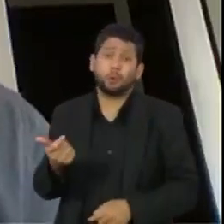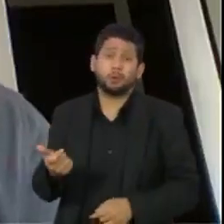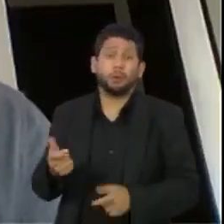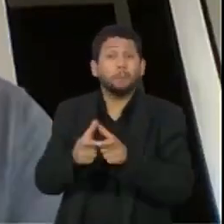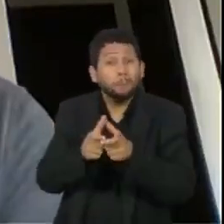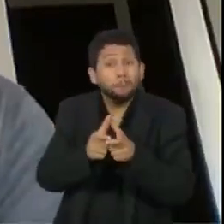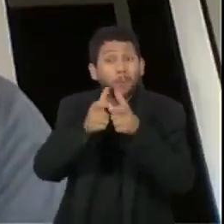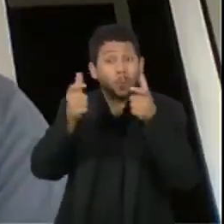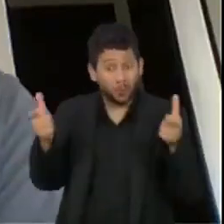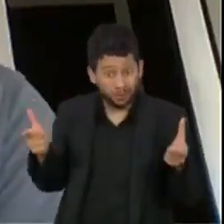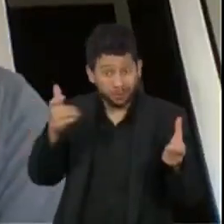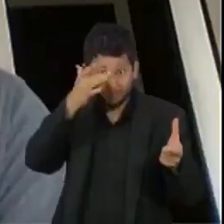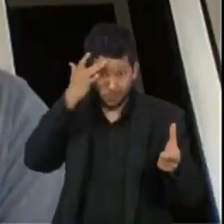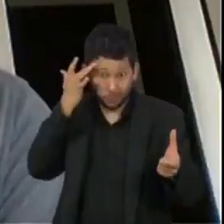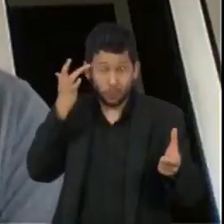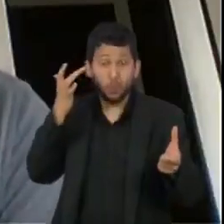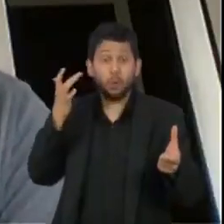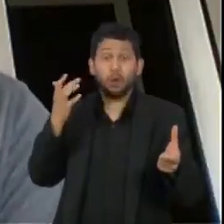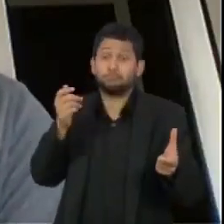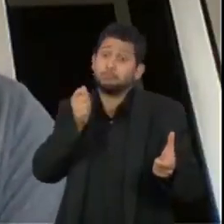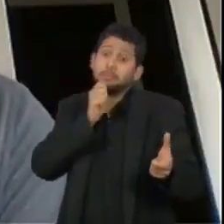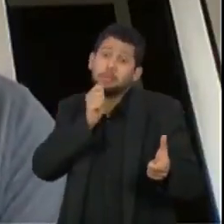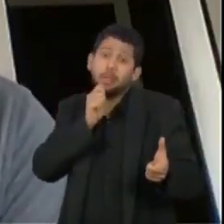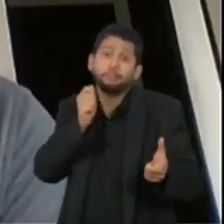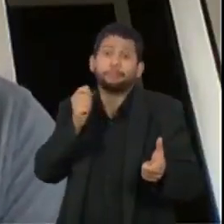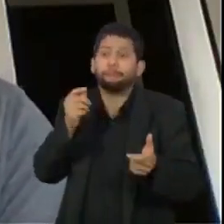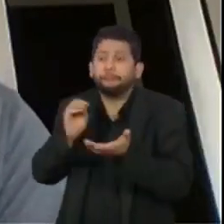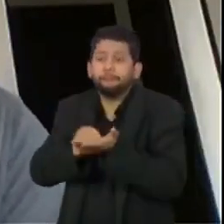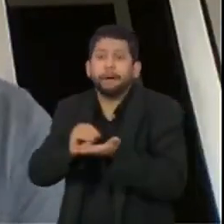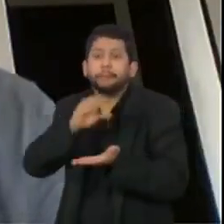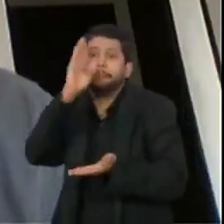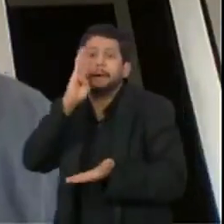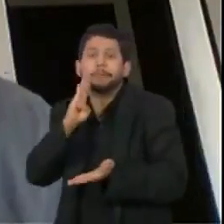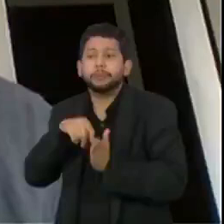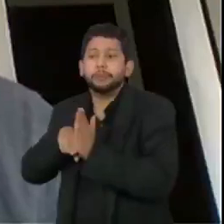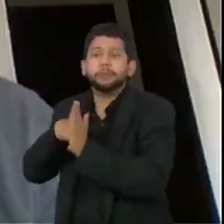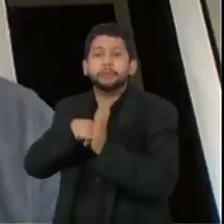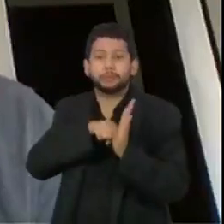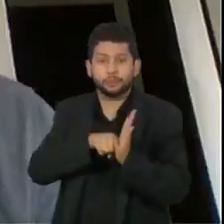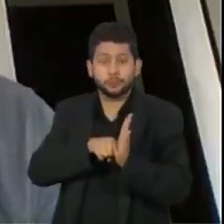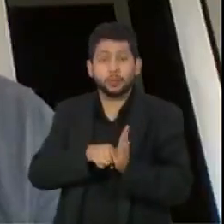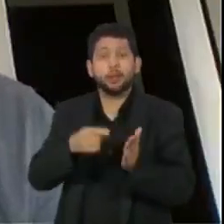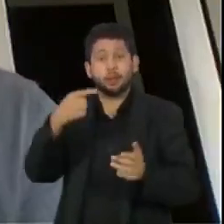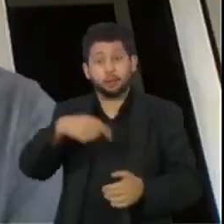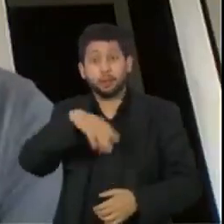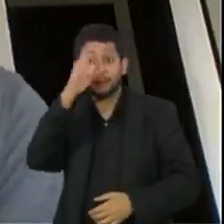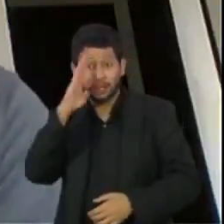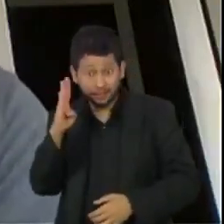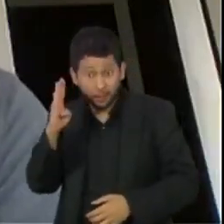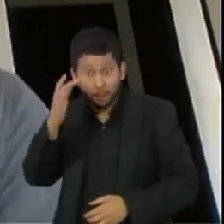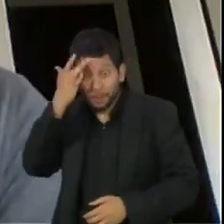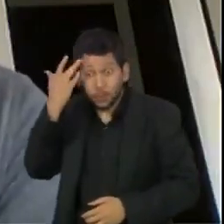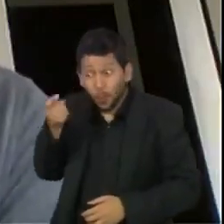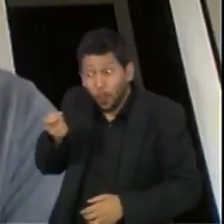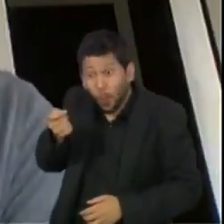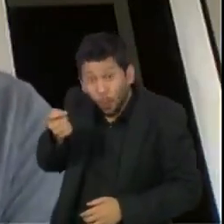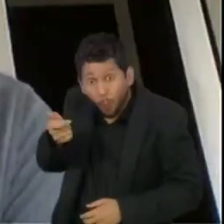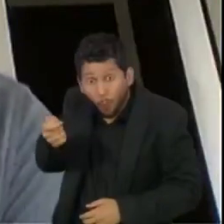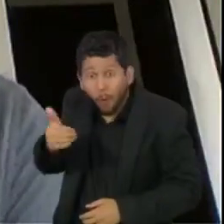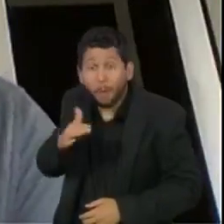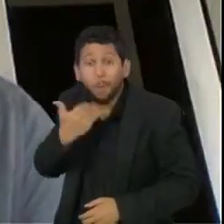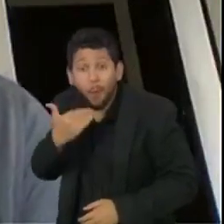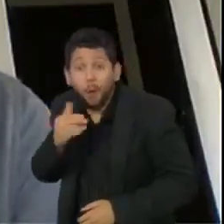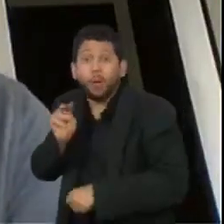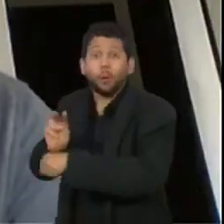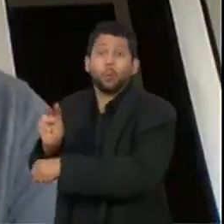pacientes. Infelizmente, como a gente não tem estrutura adequada no Brasil, os cuidados paliativos são chamados normalmente só no final